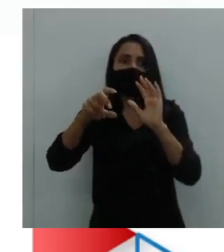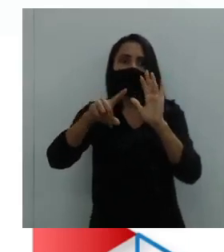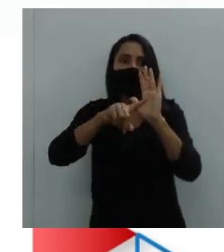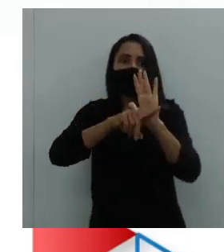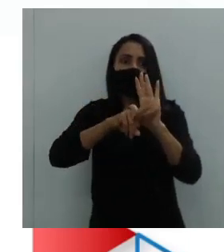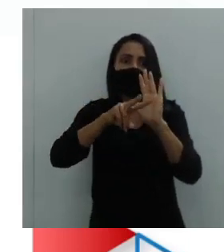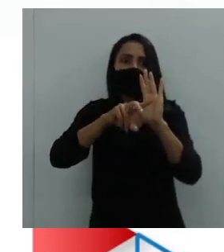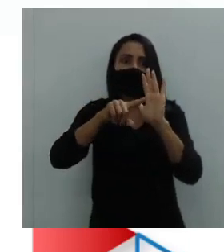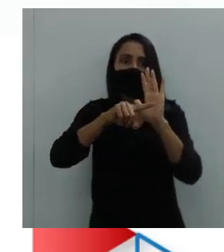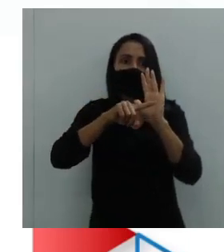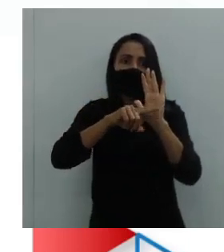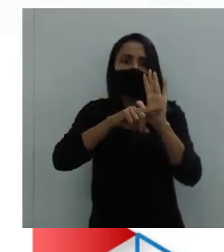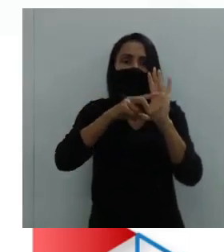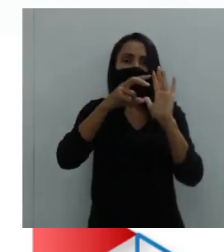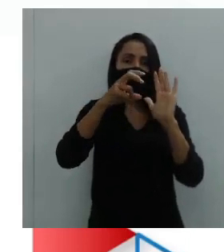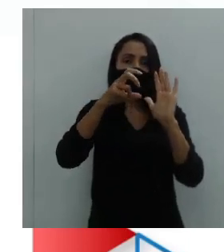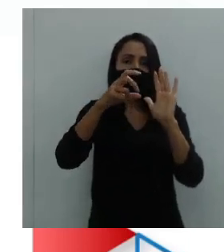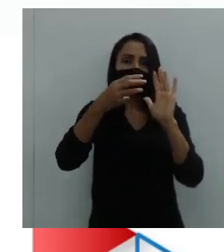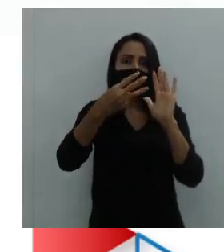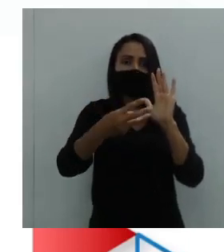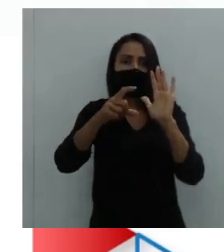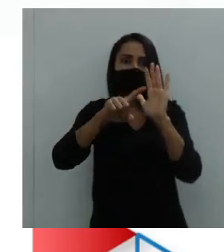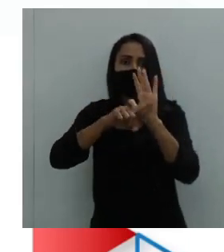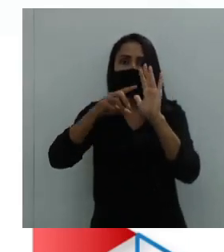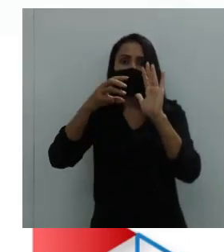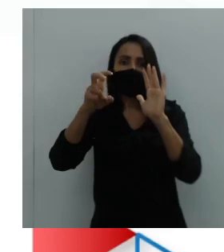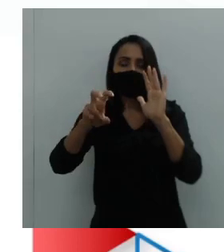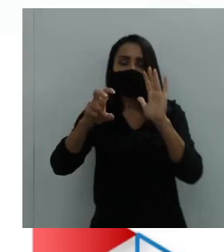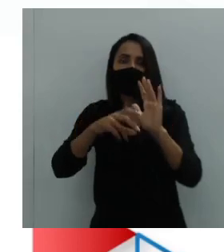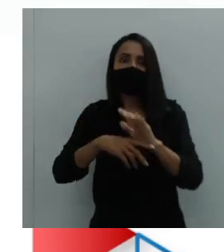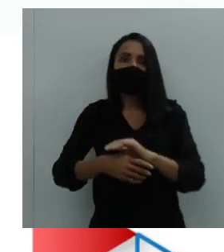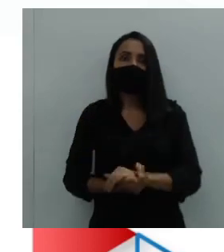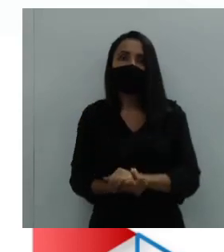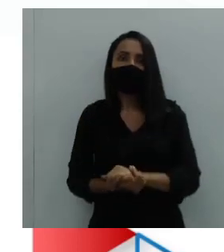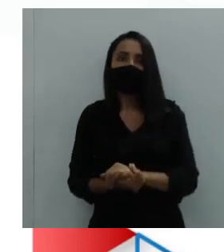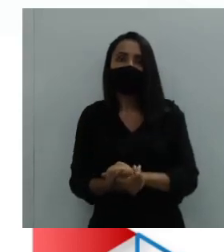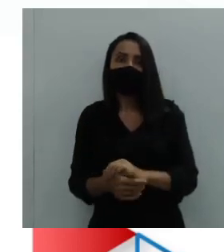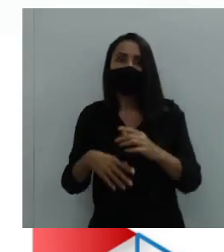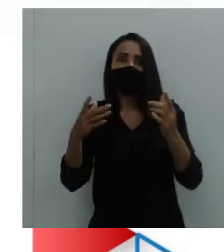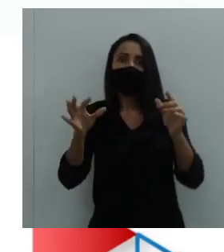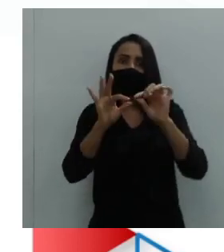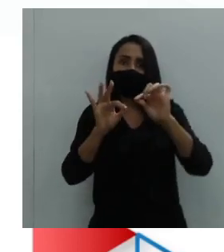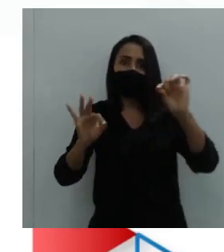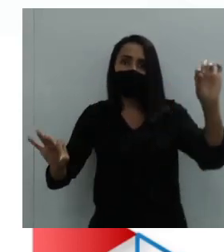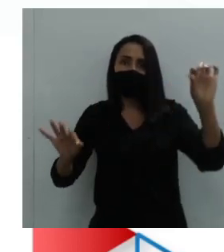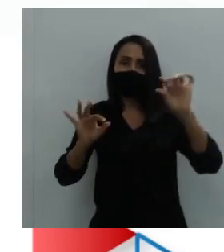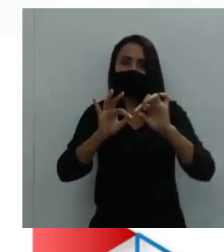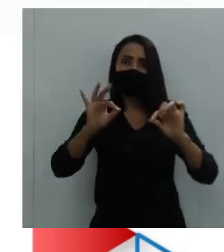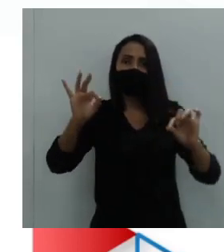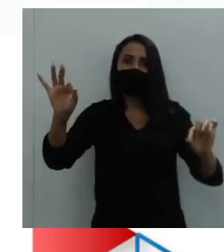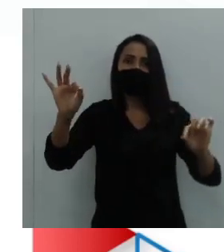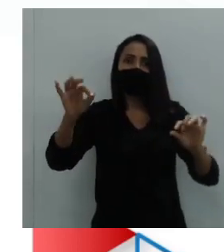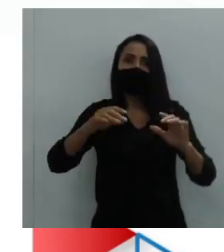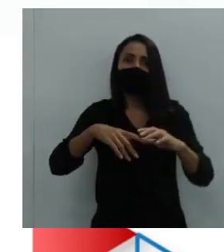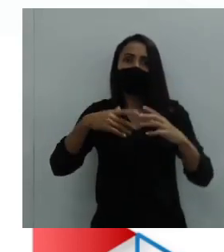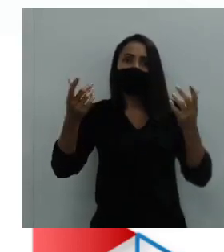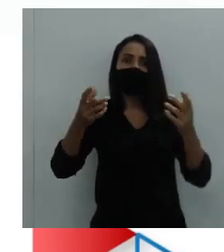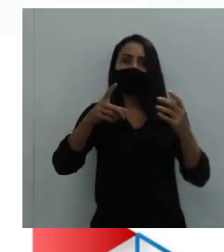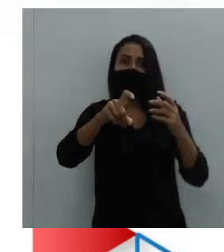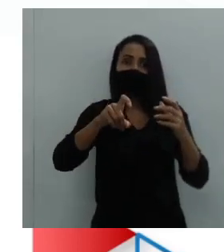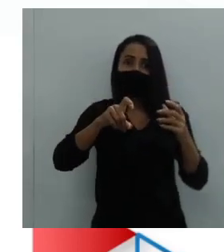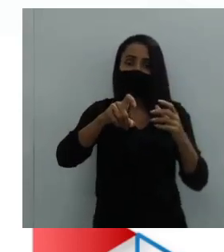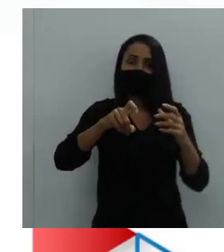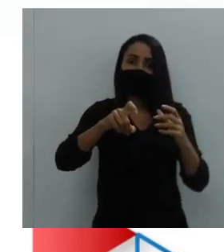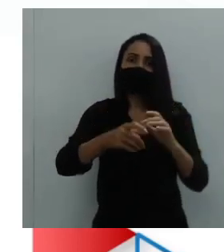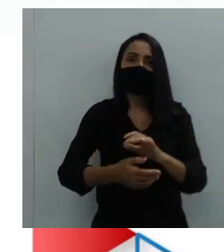tranquilo? Vamos lá. Então, essa transformação é chamada de reflexão em relação à reta. porque está em relação a x, se liga